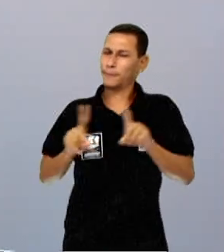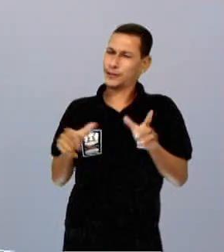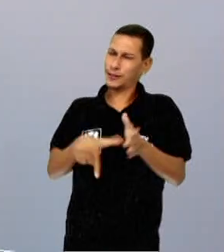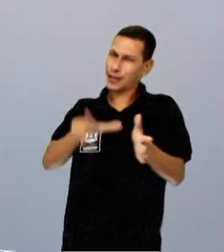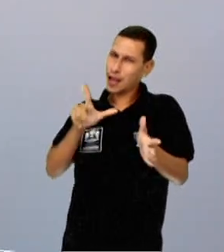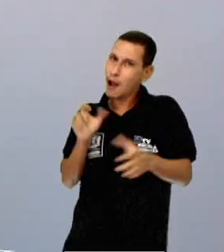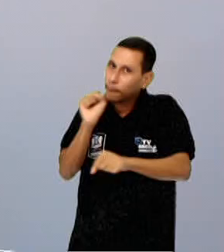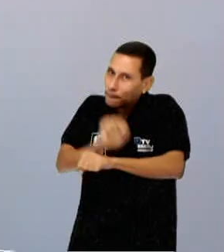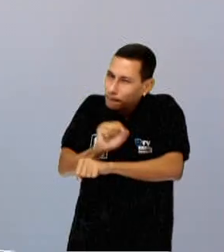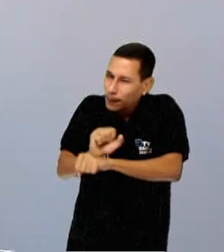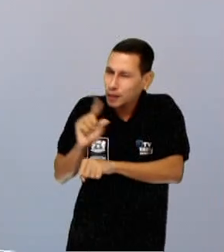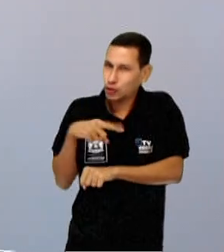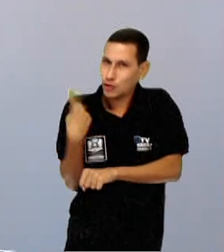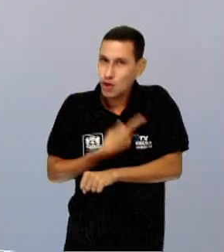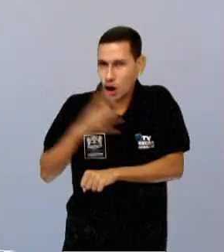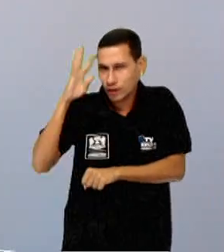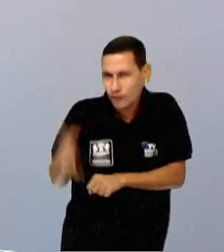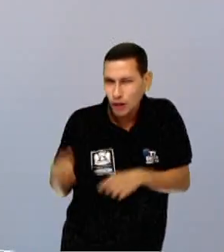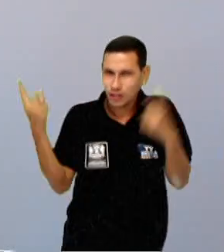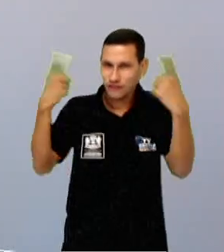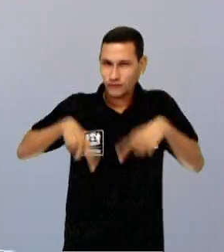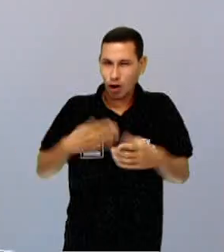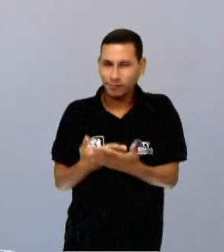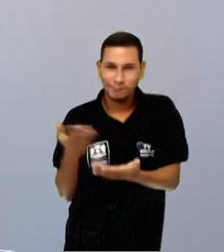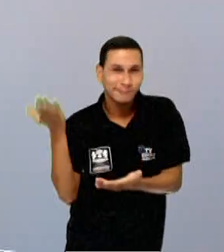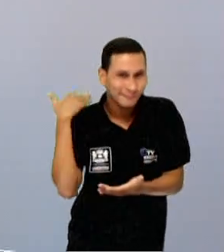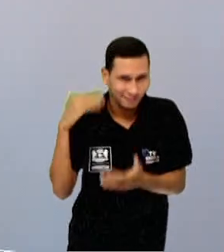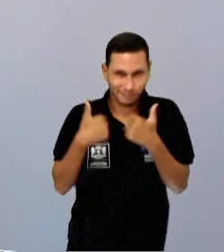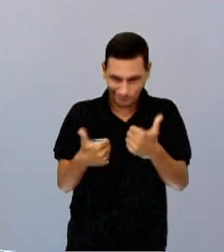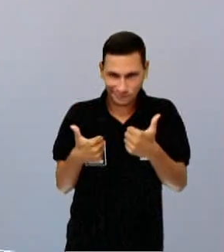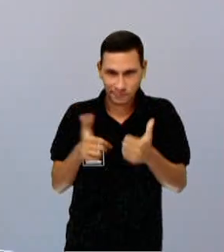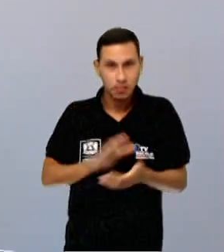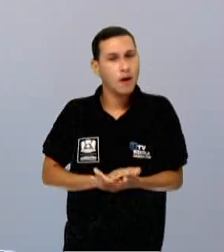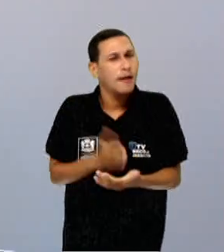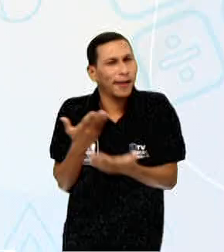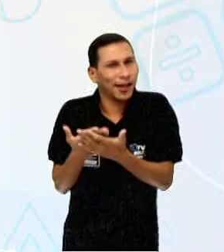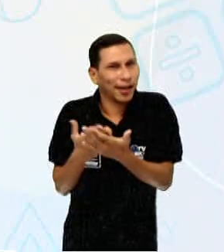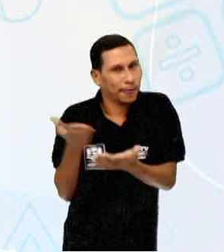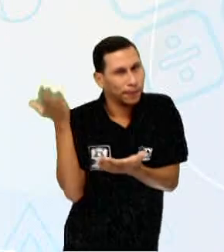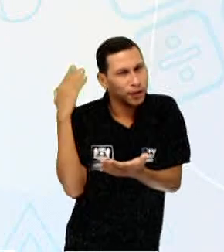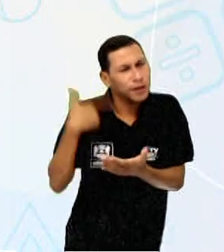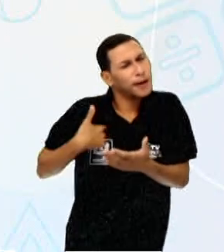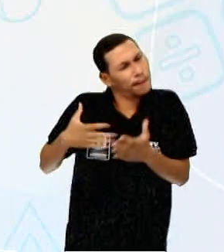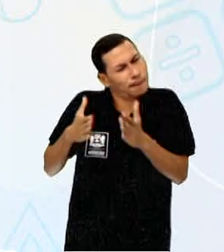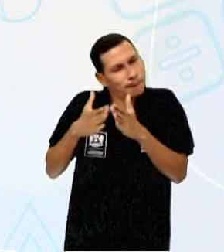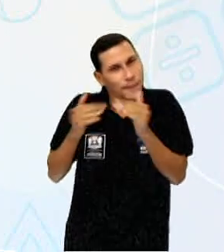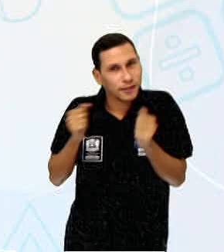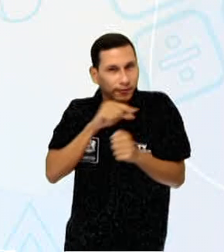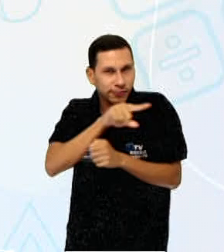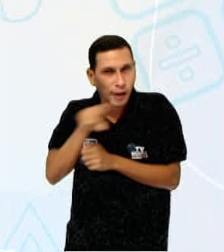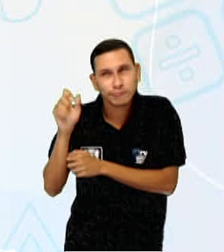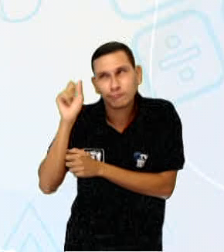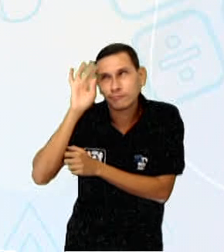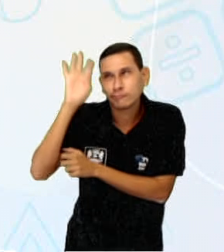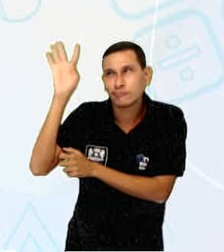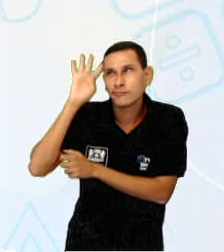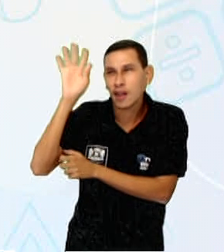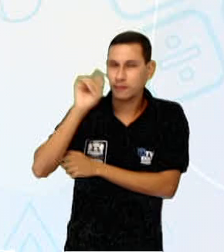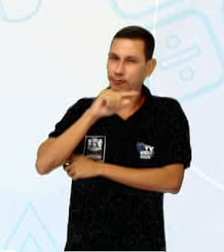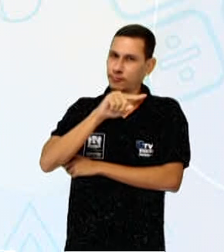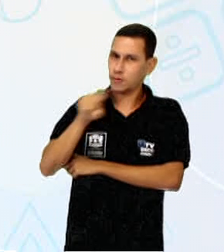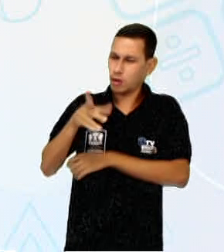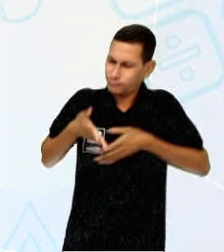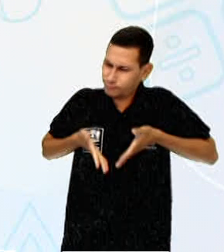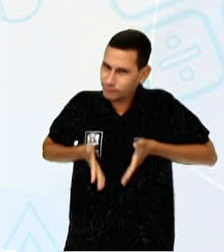a gente reza solucionar o desafio da aula passada na aula passada eu pedi para que vocês imaginassem que